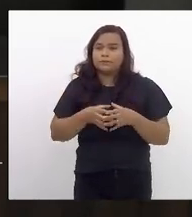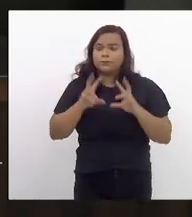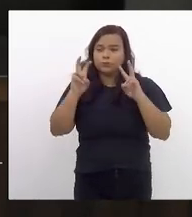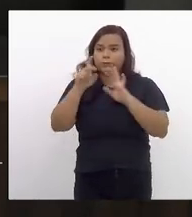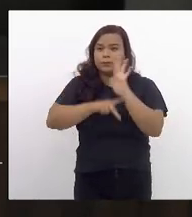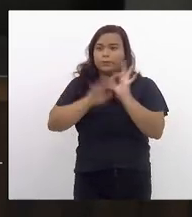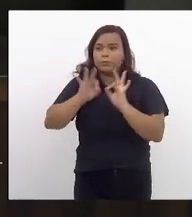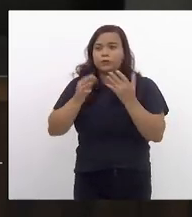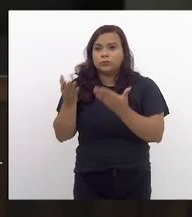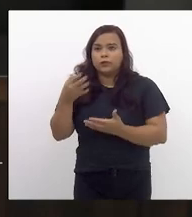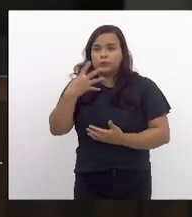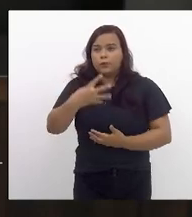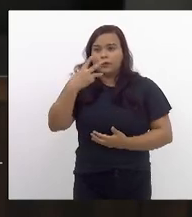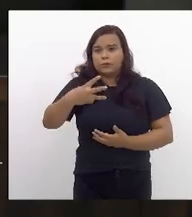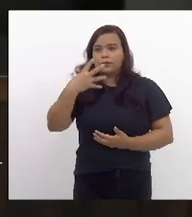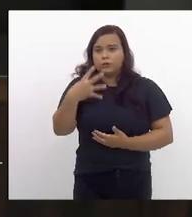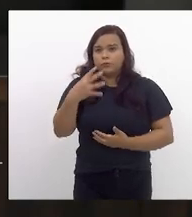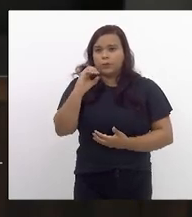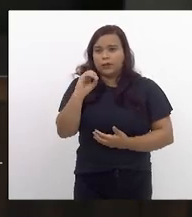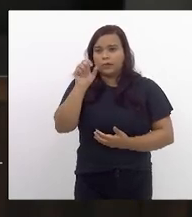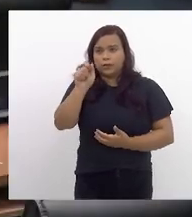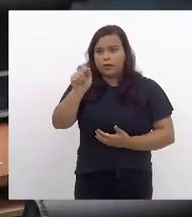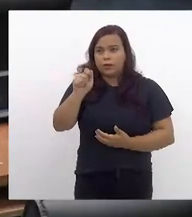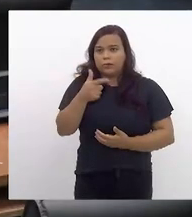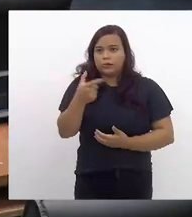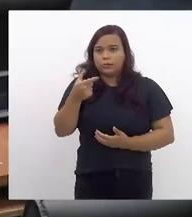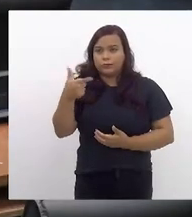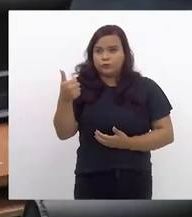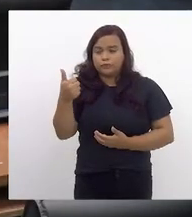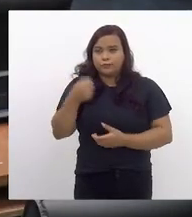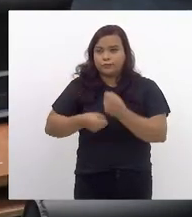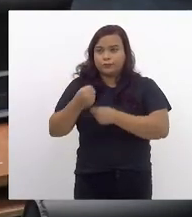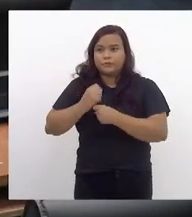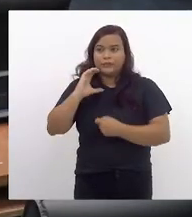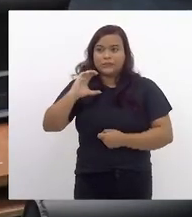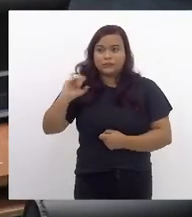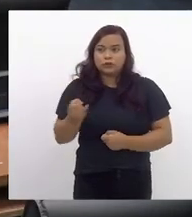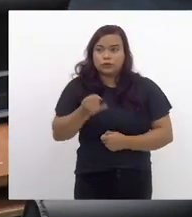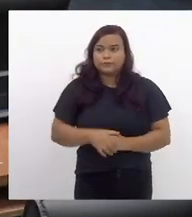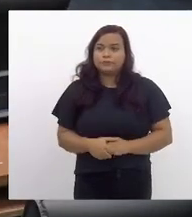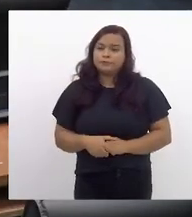projeto 4340A de 21. CCJ.